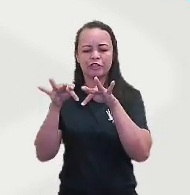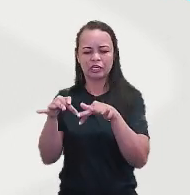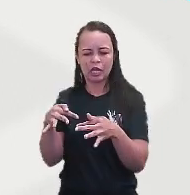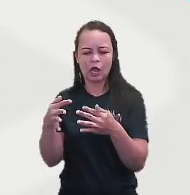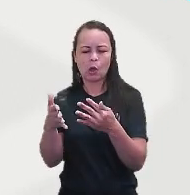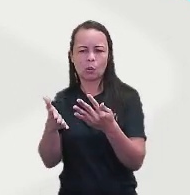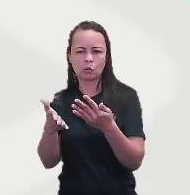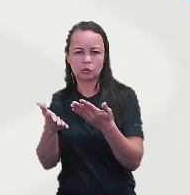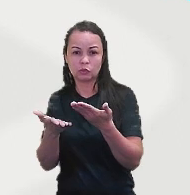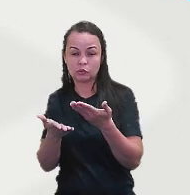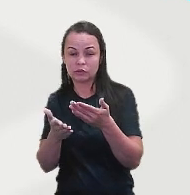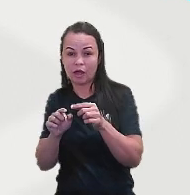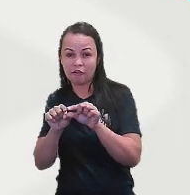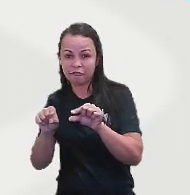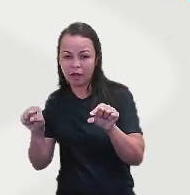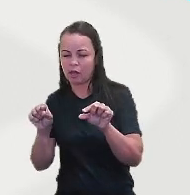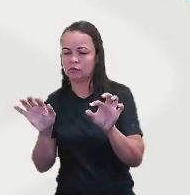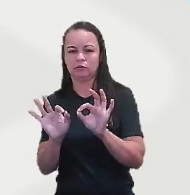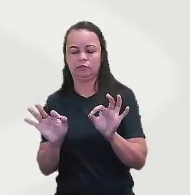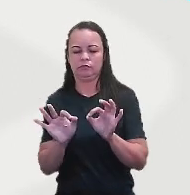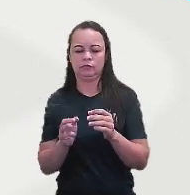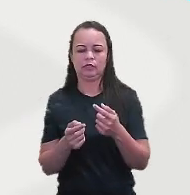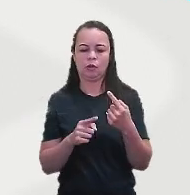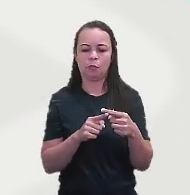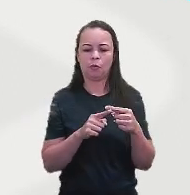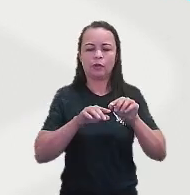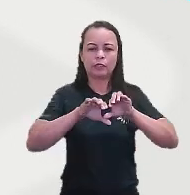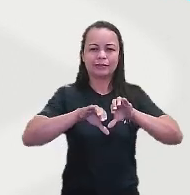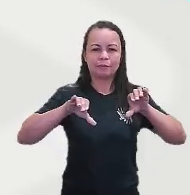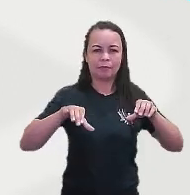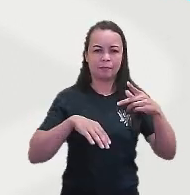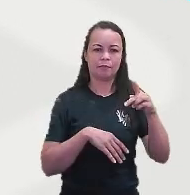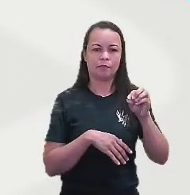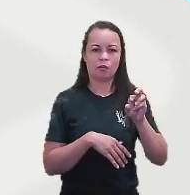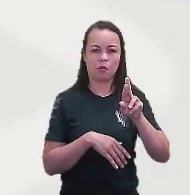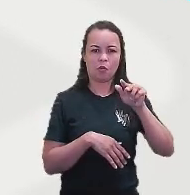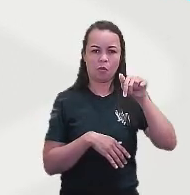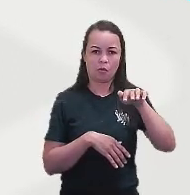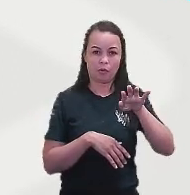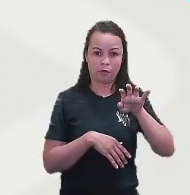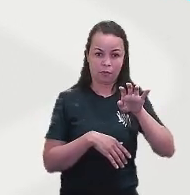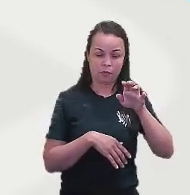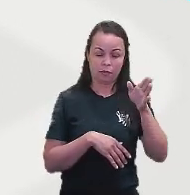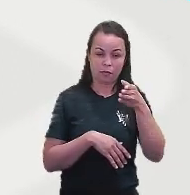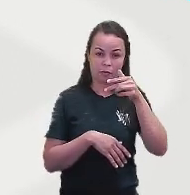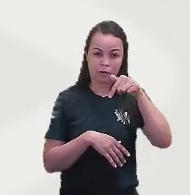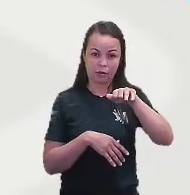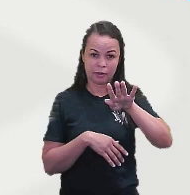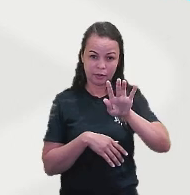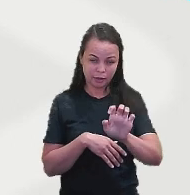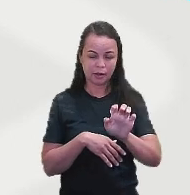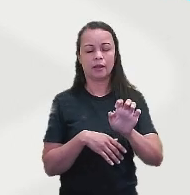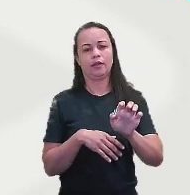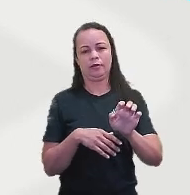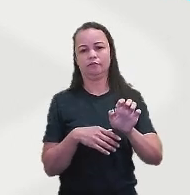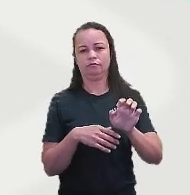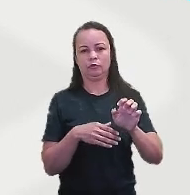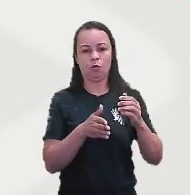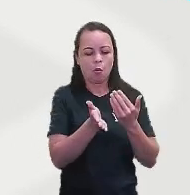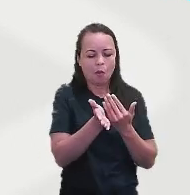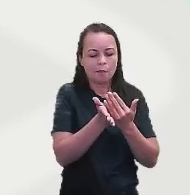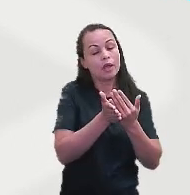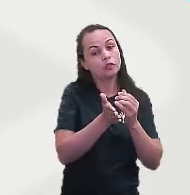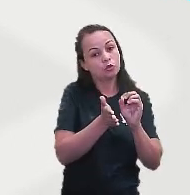que esse porquê separado e sem acento a gente pode utilizar lá no começo da frase interrogativa, mas também no